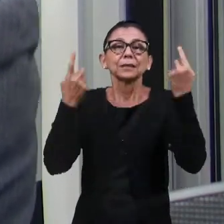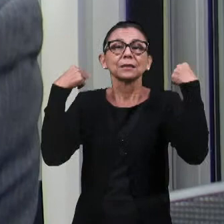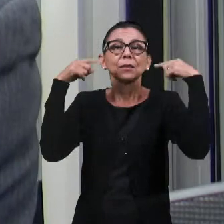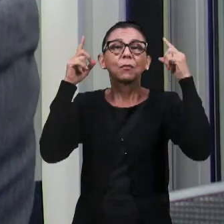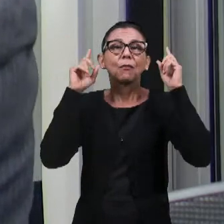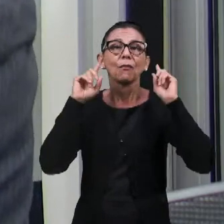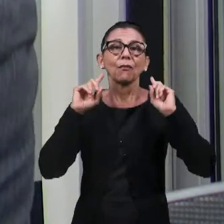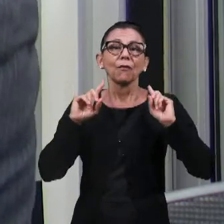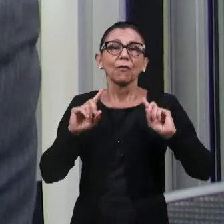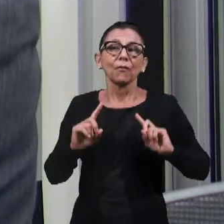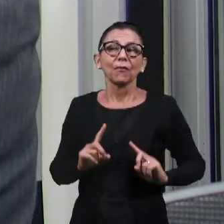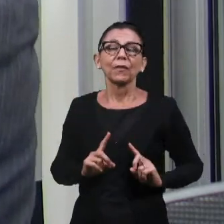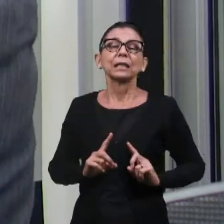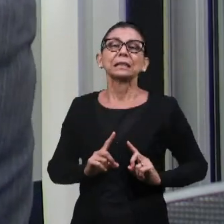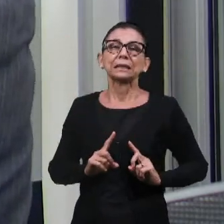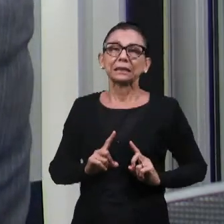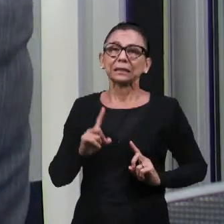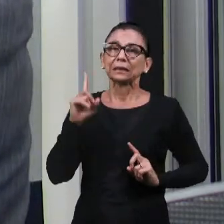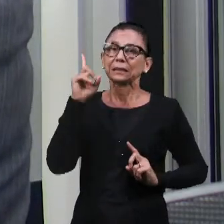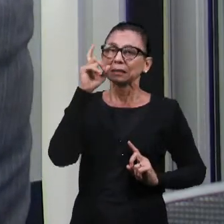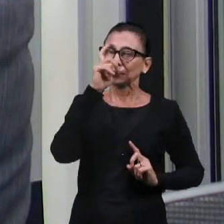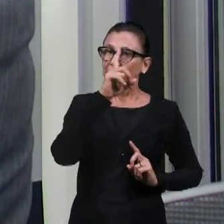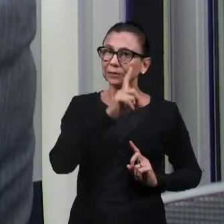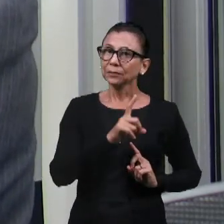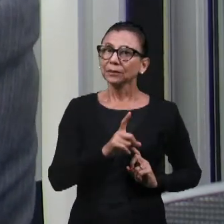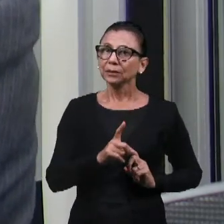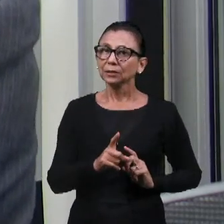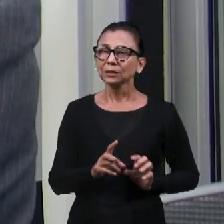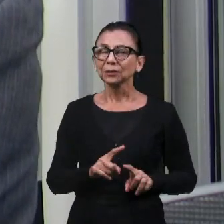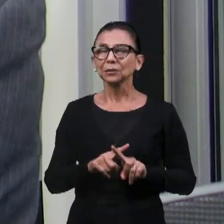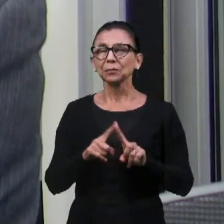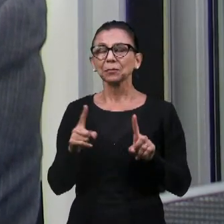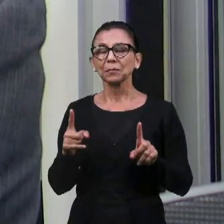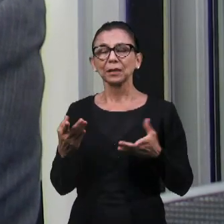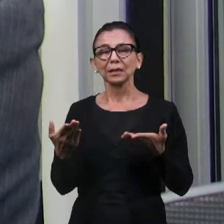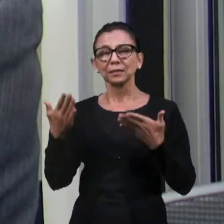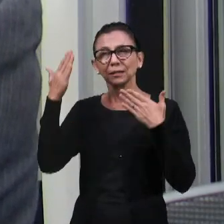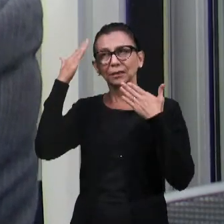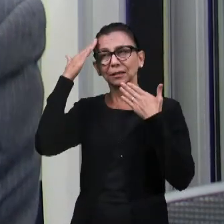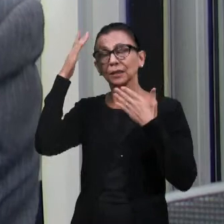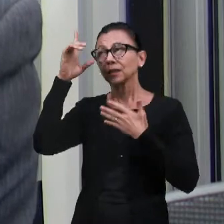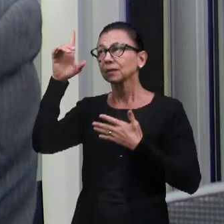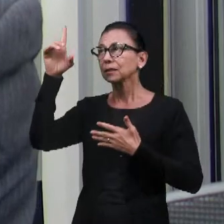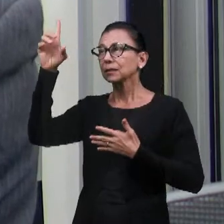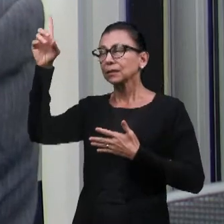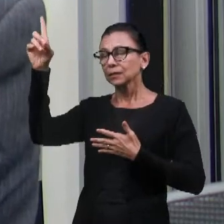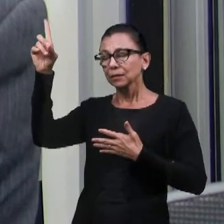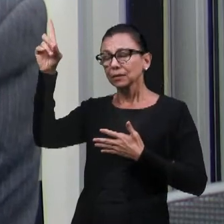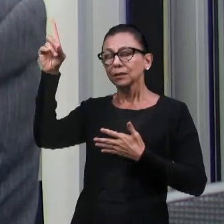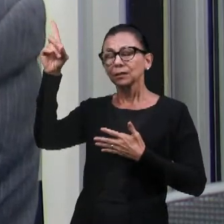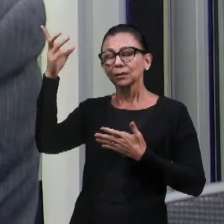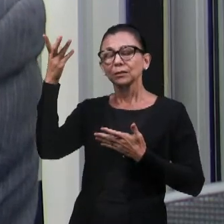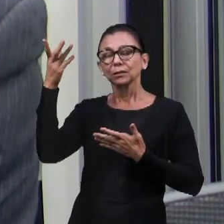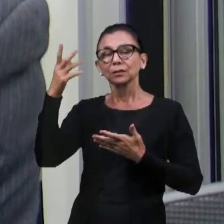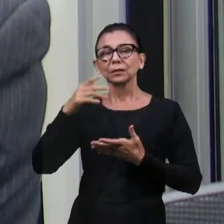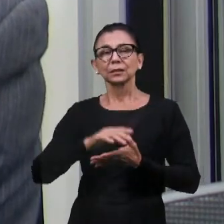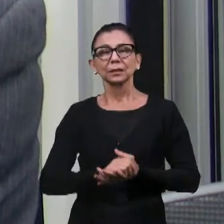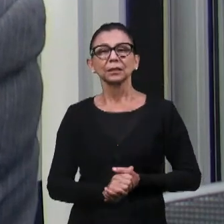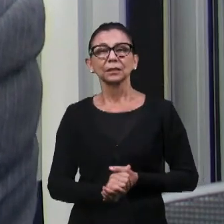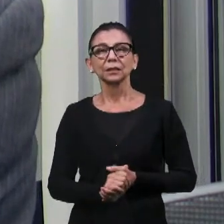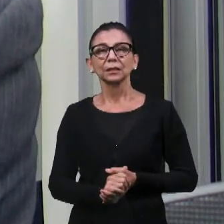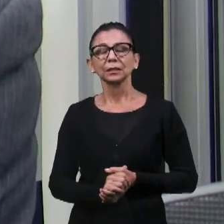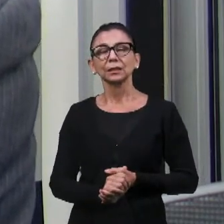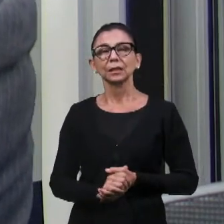ficou presencialmente comprometida. Mas graças a Deus o Senhor nos norteou, né, na tecnologia